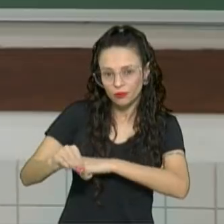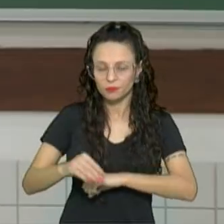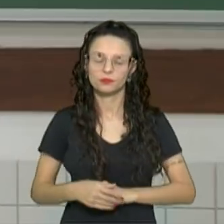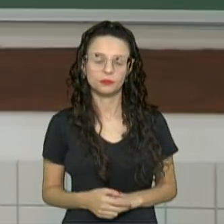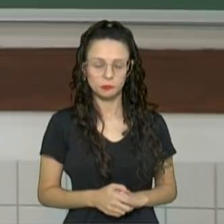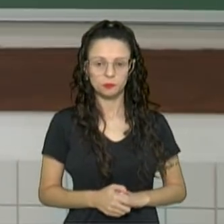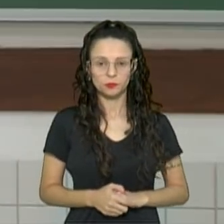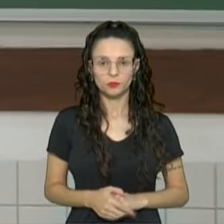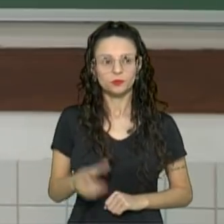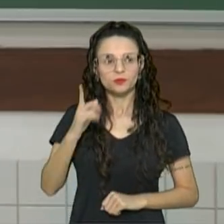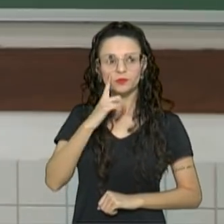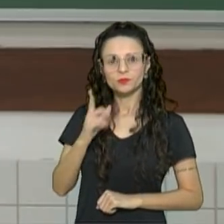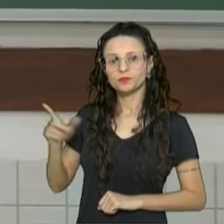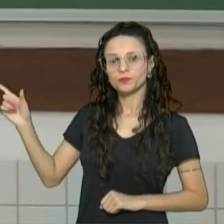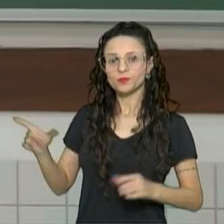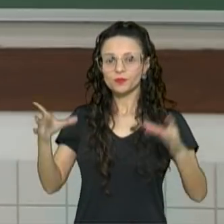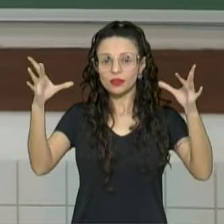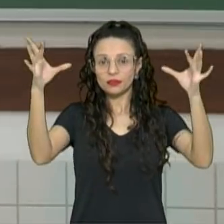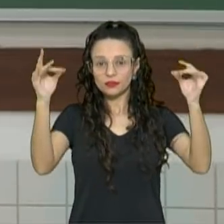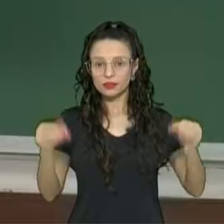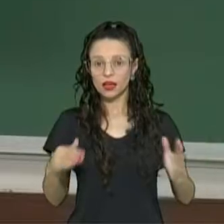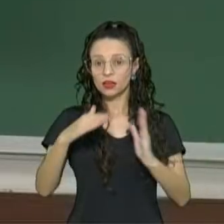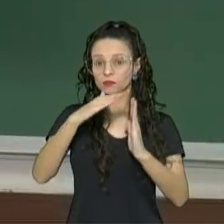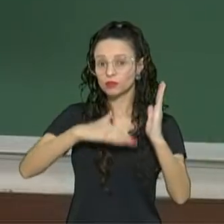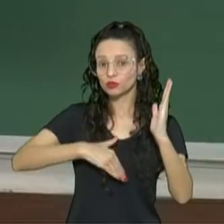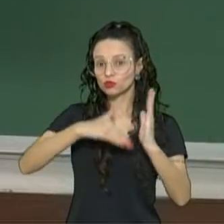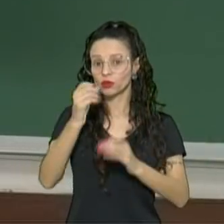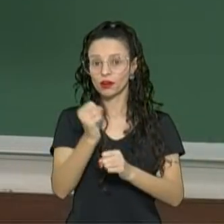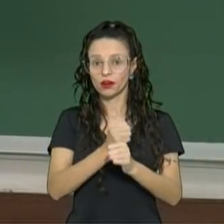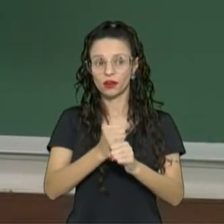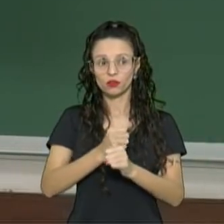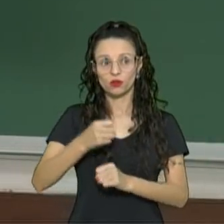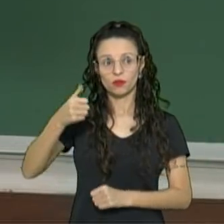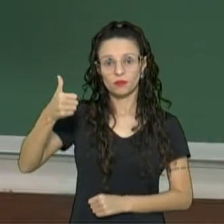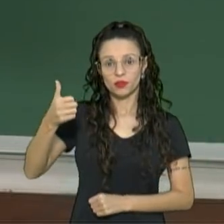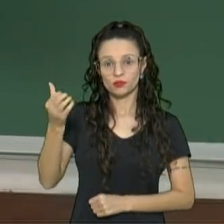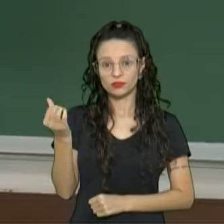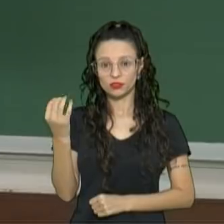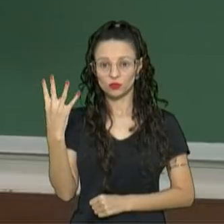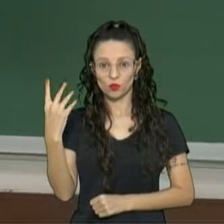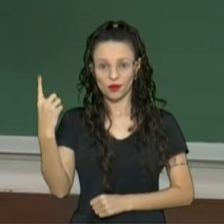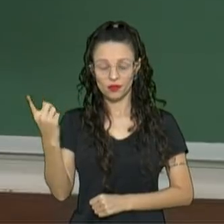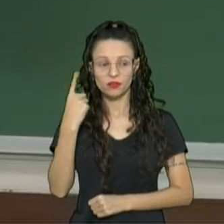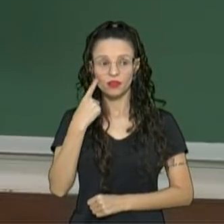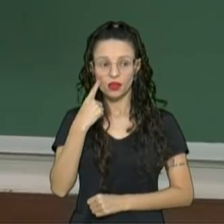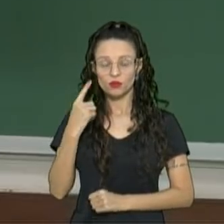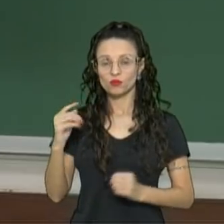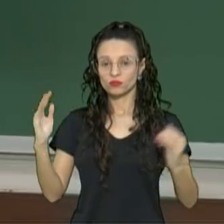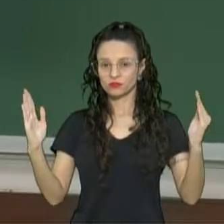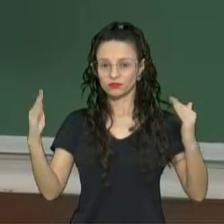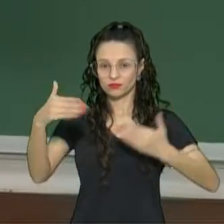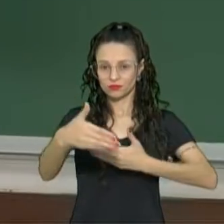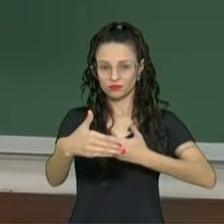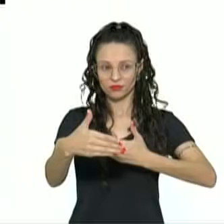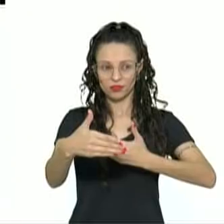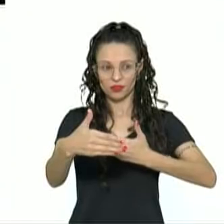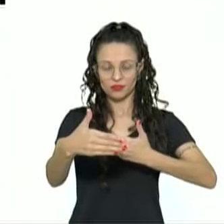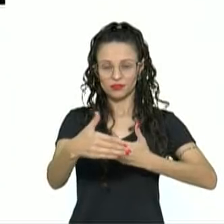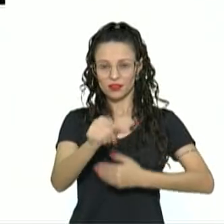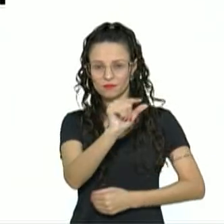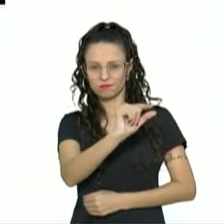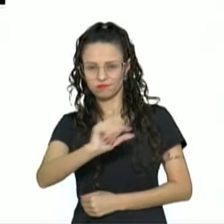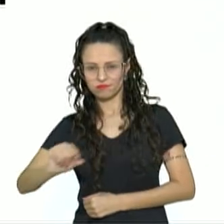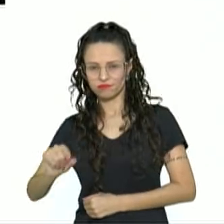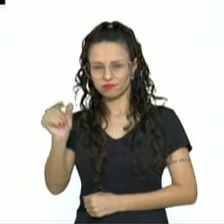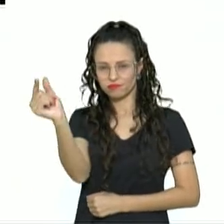Então, aqui o detalhe, né, da pintura, ó, de 1641, né? Mulher Tupi, que a gente viu na outra aula, né? Do Albert